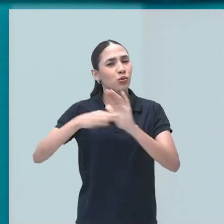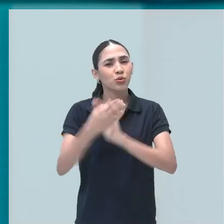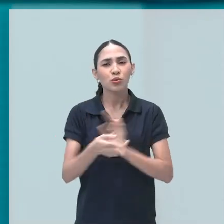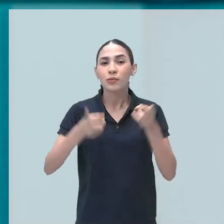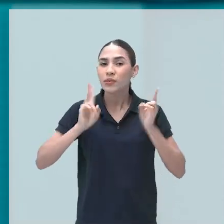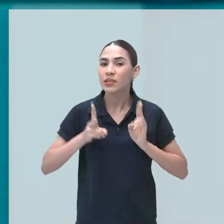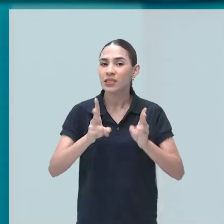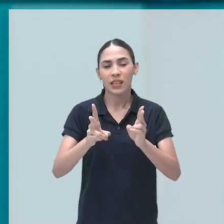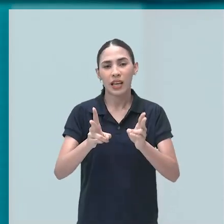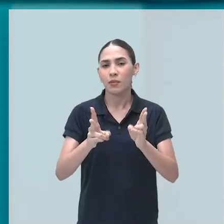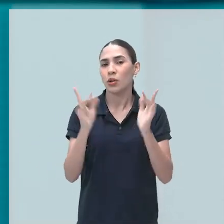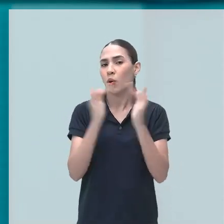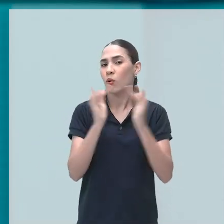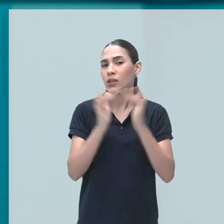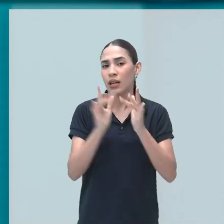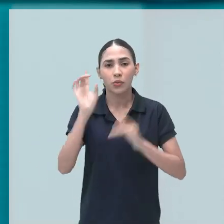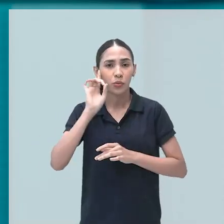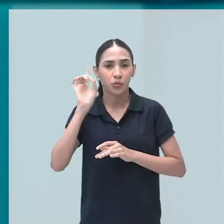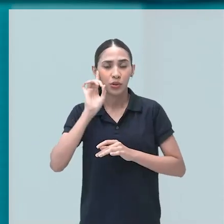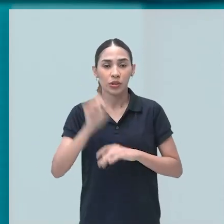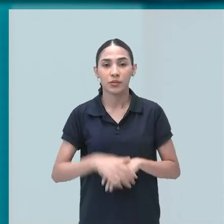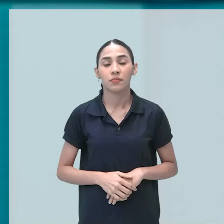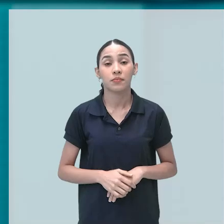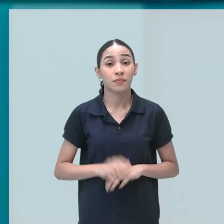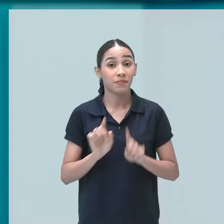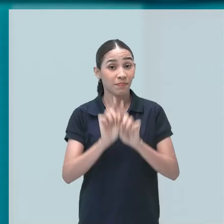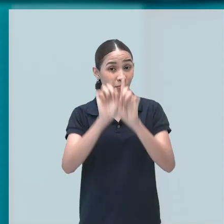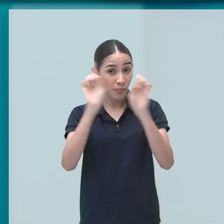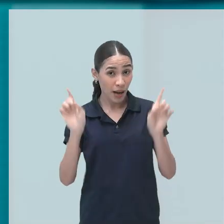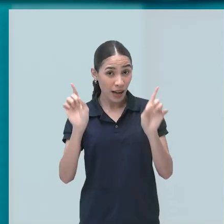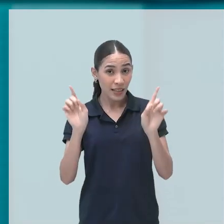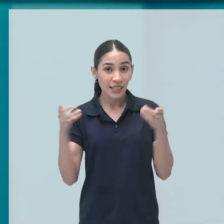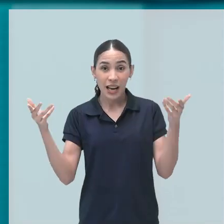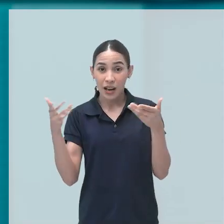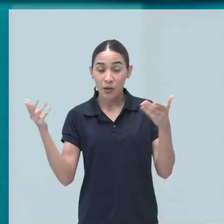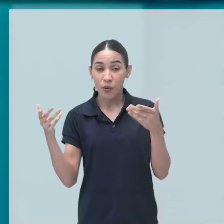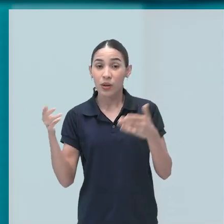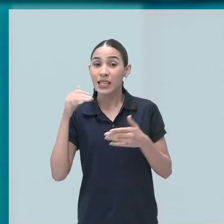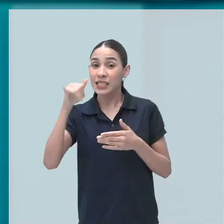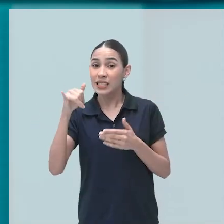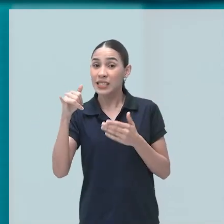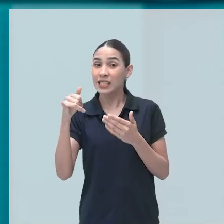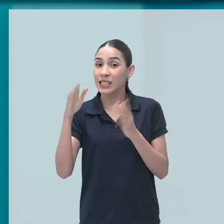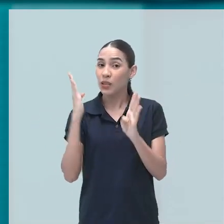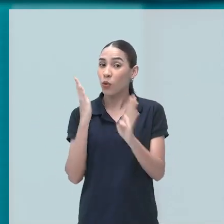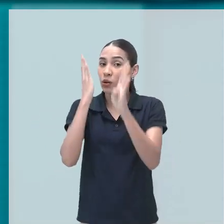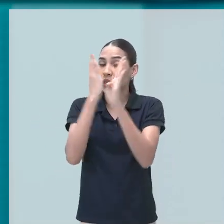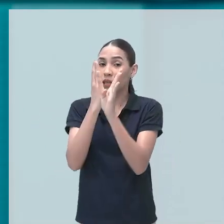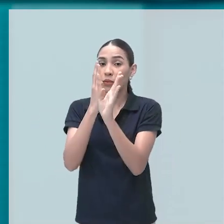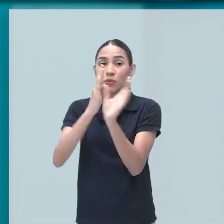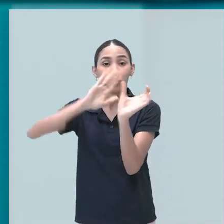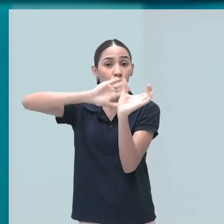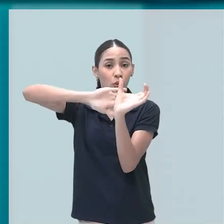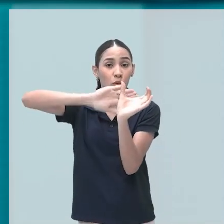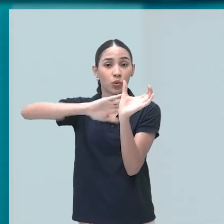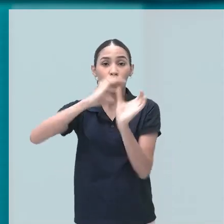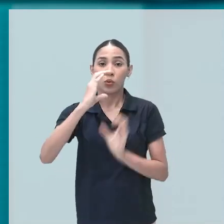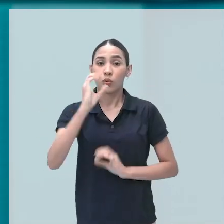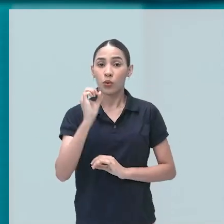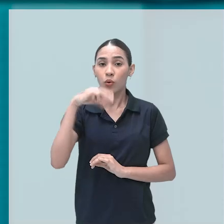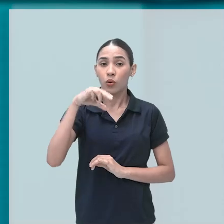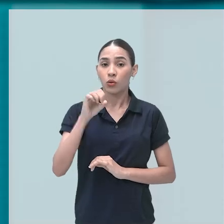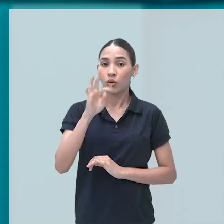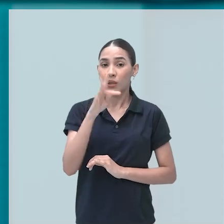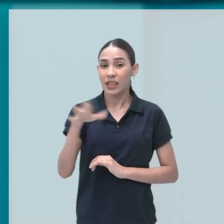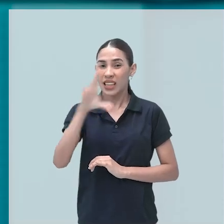costumam ter no cotidiano. São esses os sentidos. Porém, quando nós estamos diante de conotação, quando nos